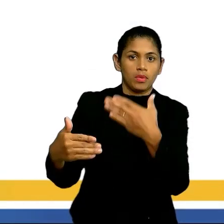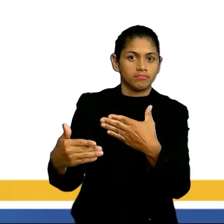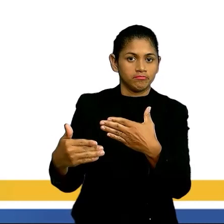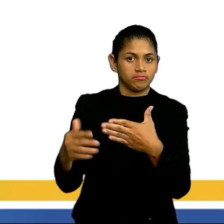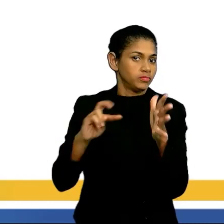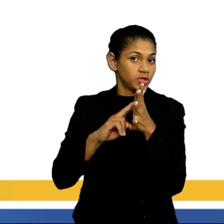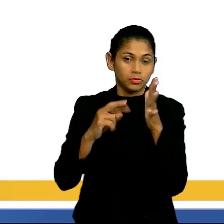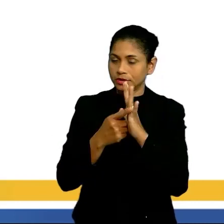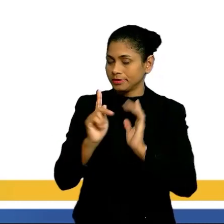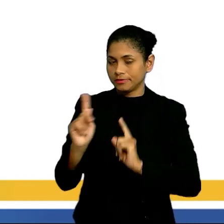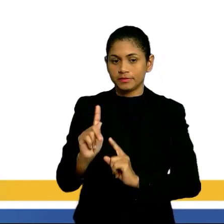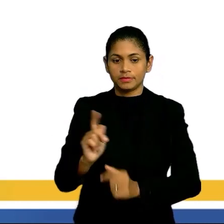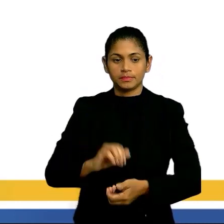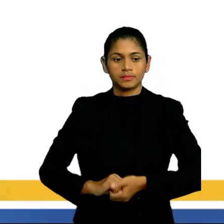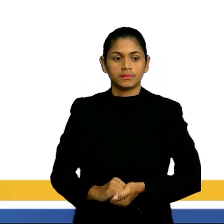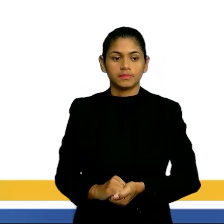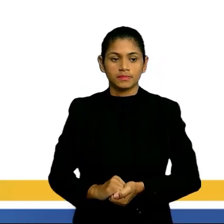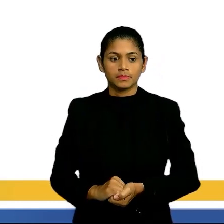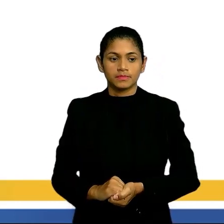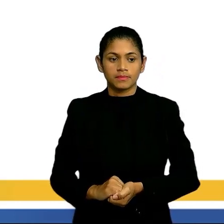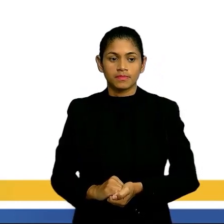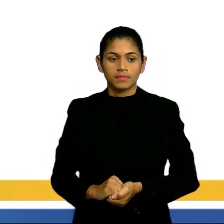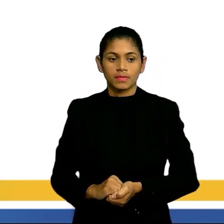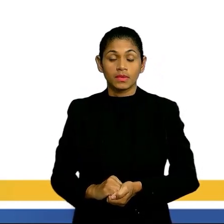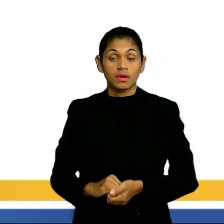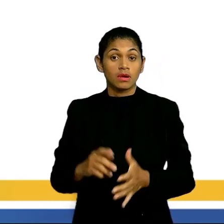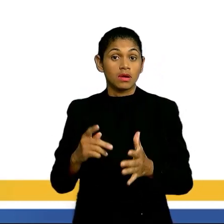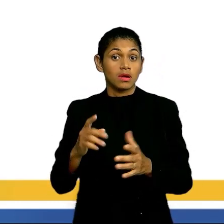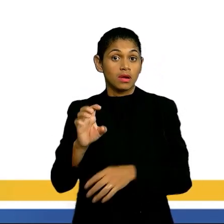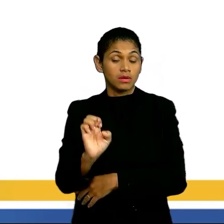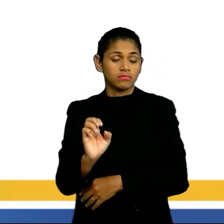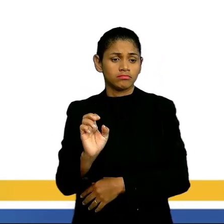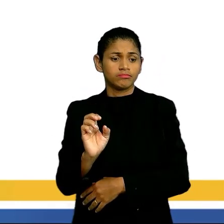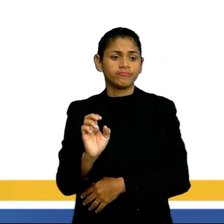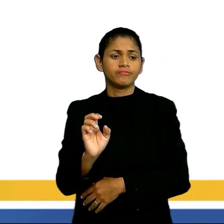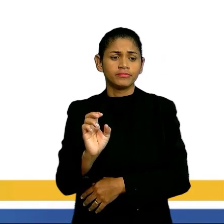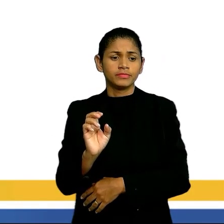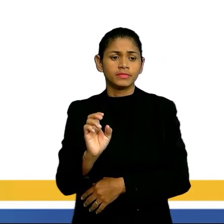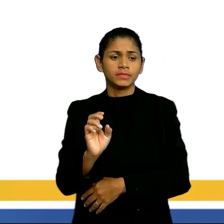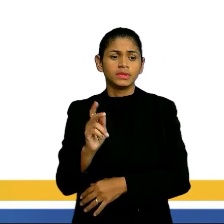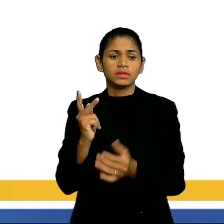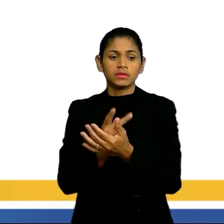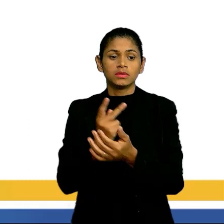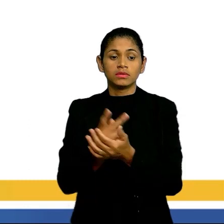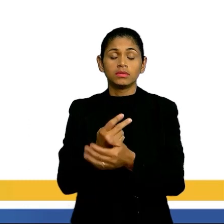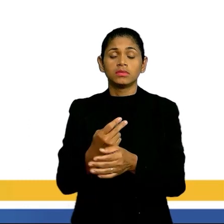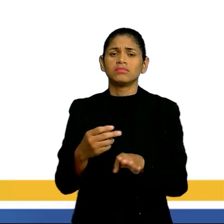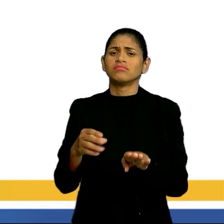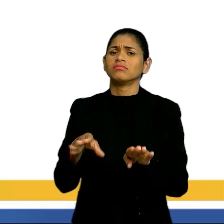certo? E a alternativa é incorreta também, porque ele se refere ao ser humano como indivíduo, mas deveria